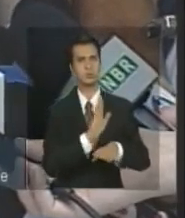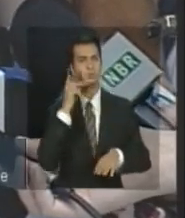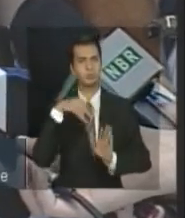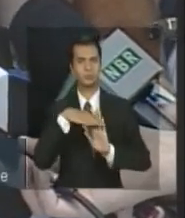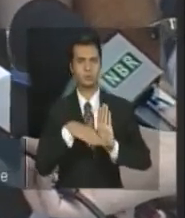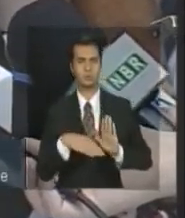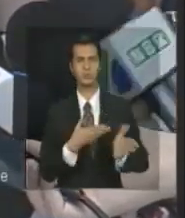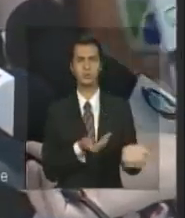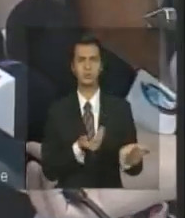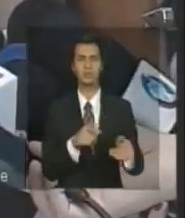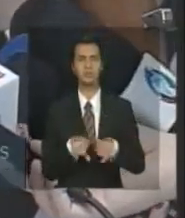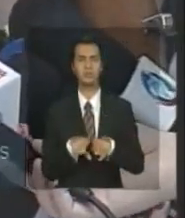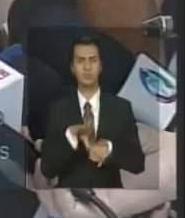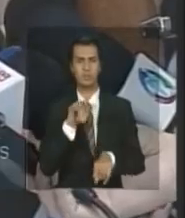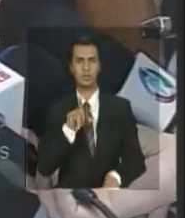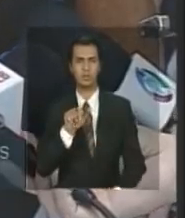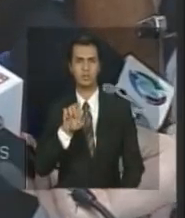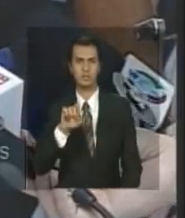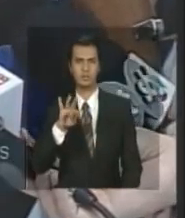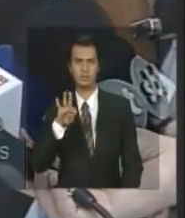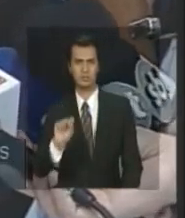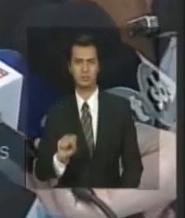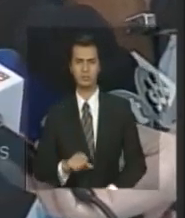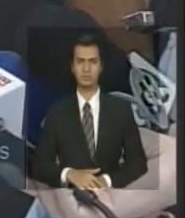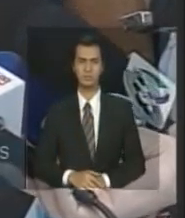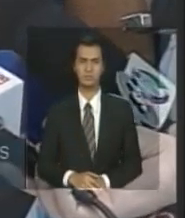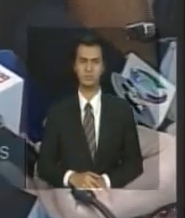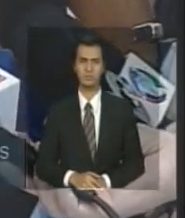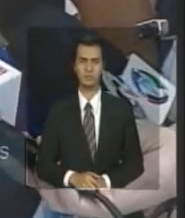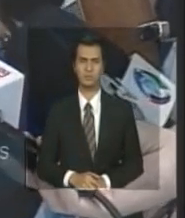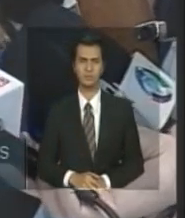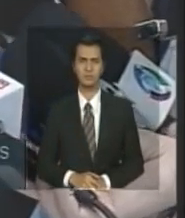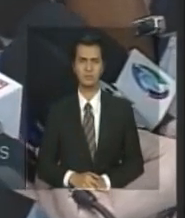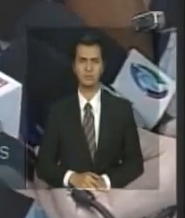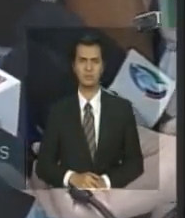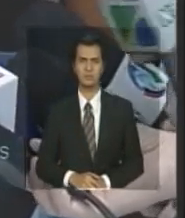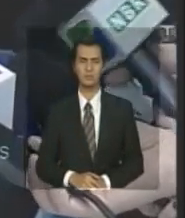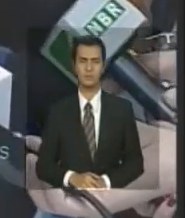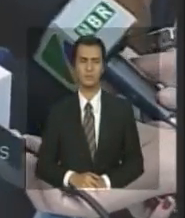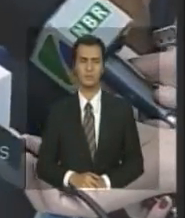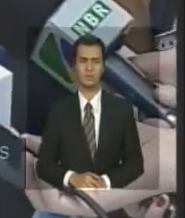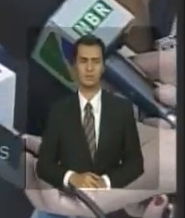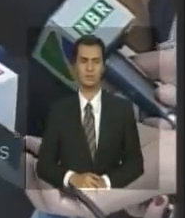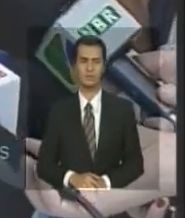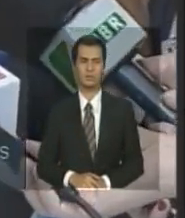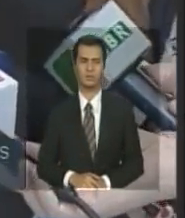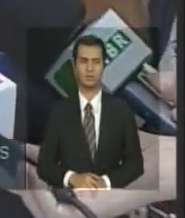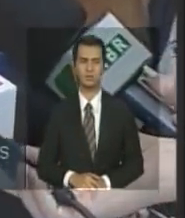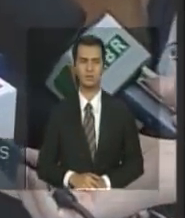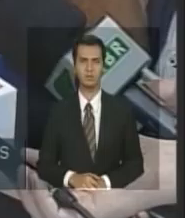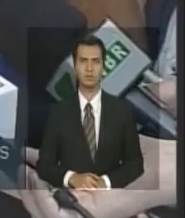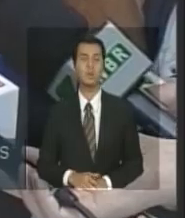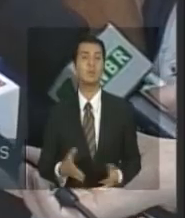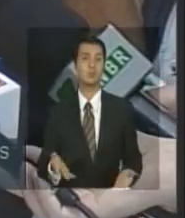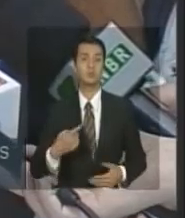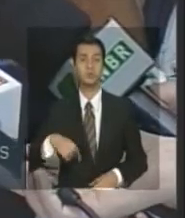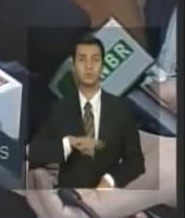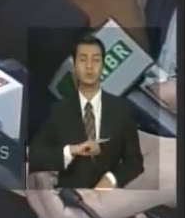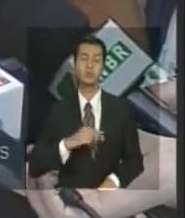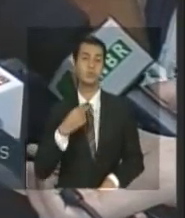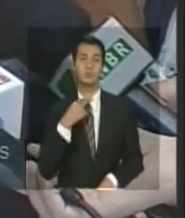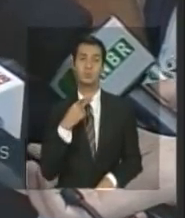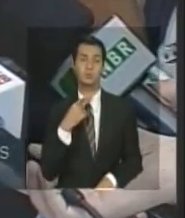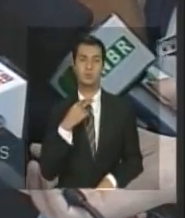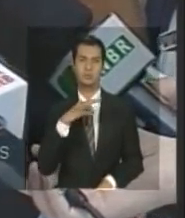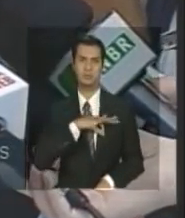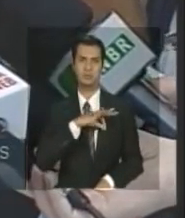adolescentes. Por que a senhora não gosta de usar o salário mínimo ou não deve ser usado o salário mínimo? A gente não pode usar o salário mínimo, na